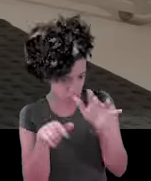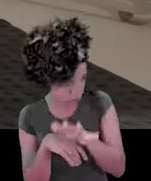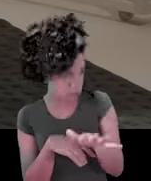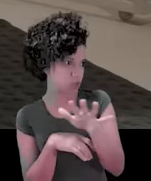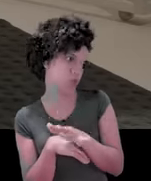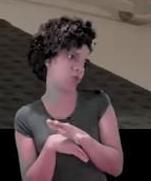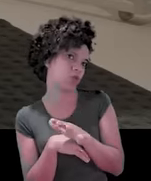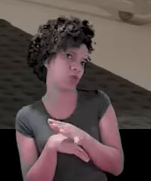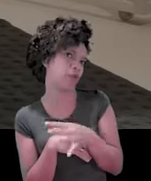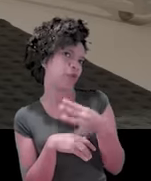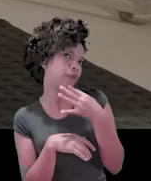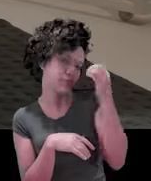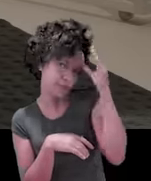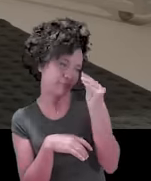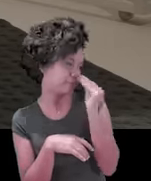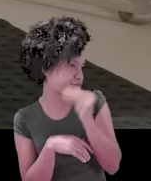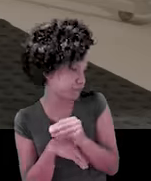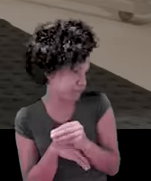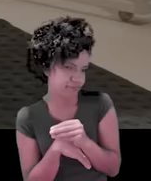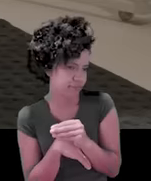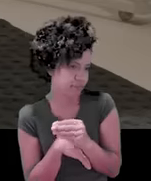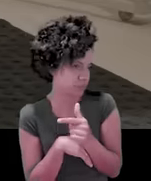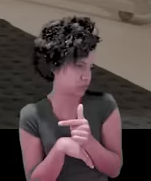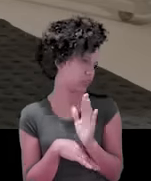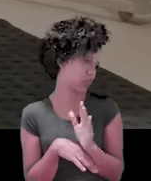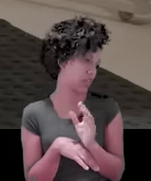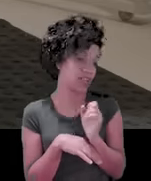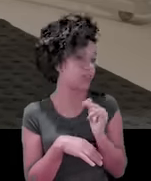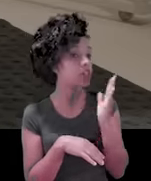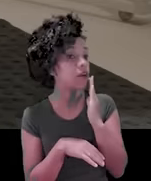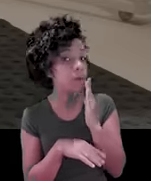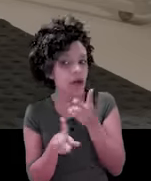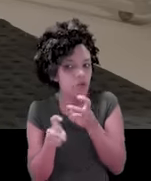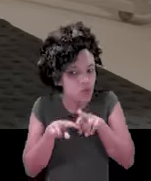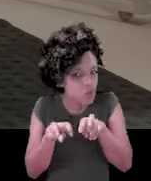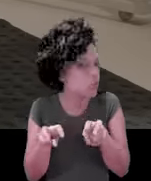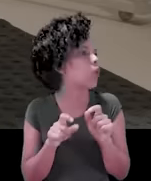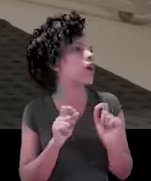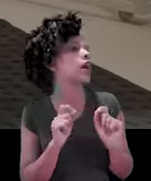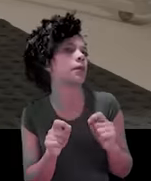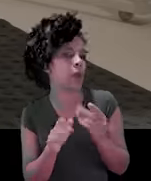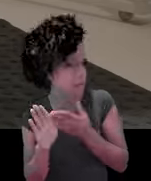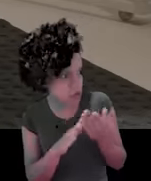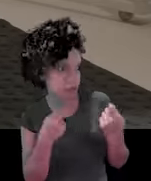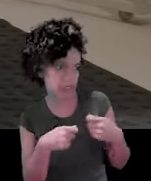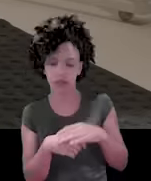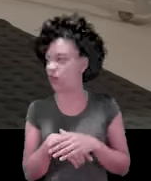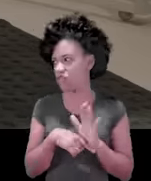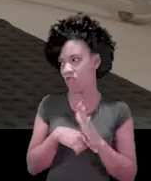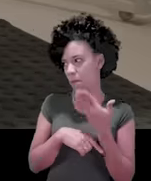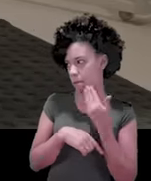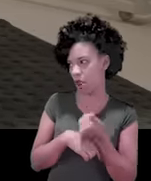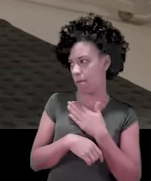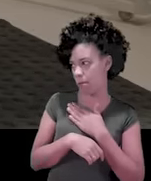daquele conhecimento inútil então conhecimento uma coisa tem muito cara se você souber tirar dele se precisa Em algum momento vai precisar o melhor